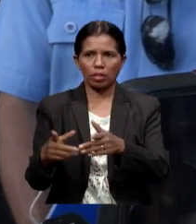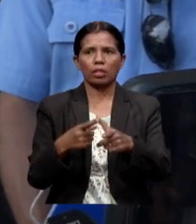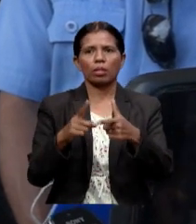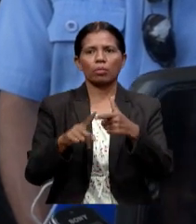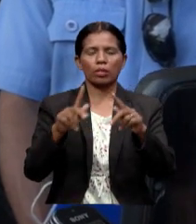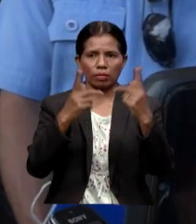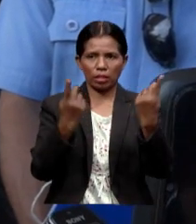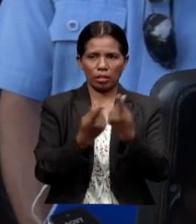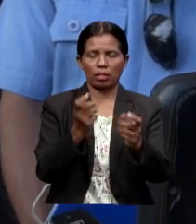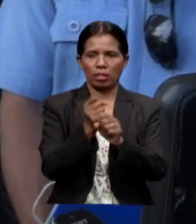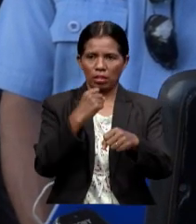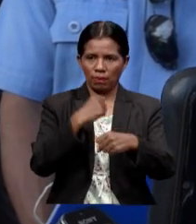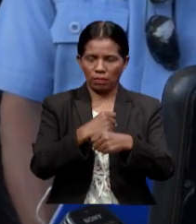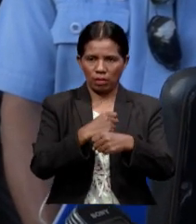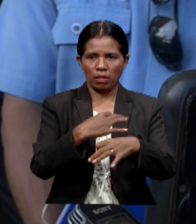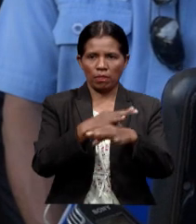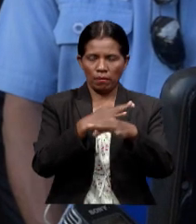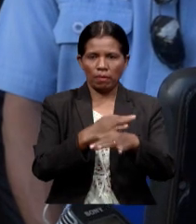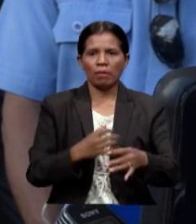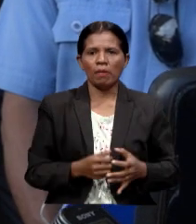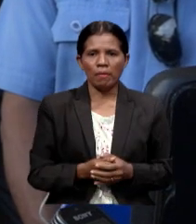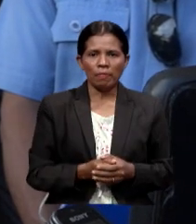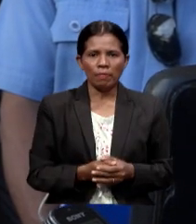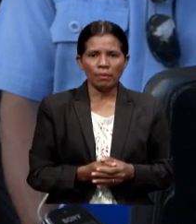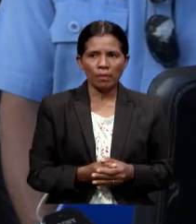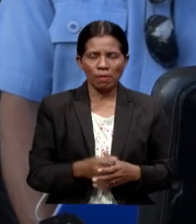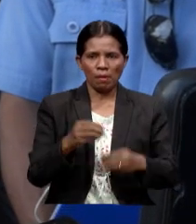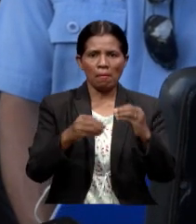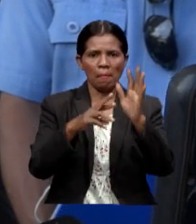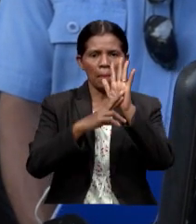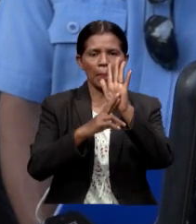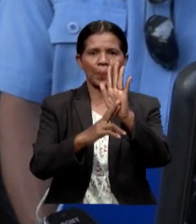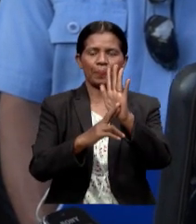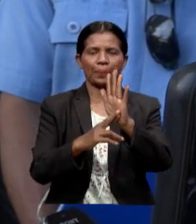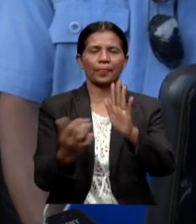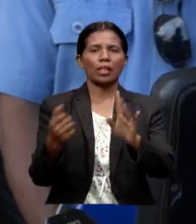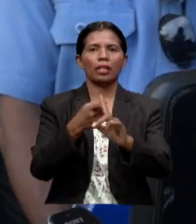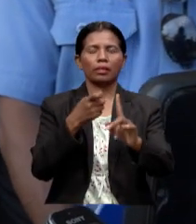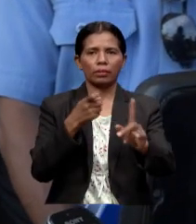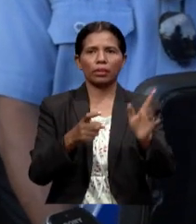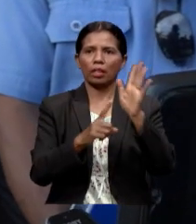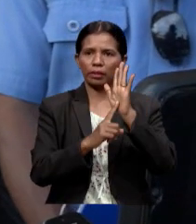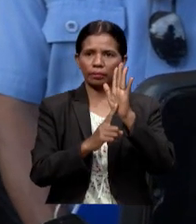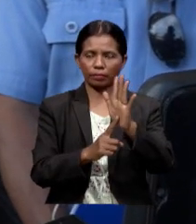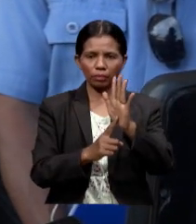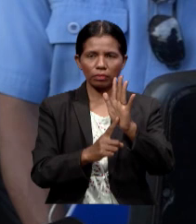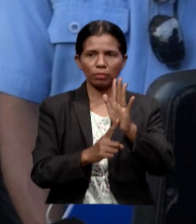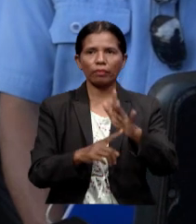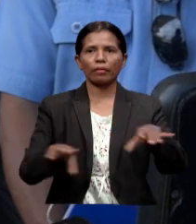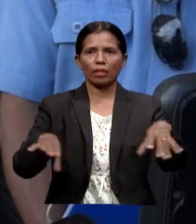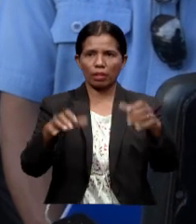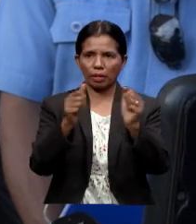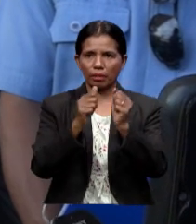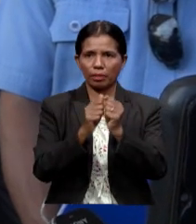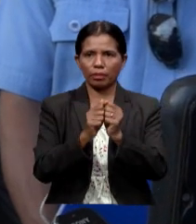a manutenção da pesada. Relatório, se parte Alfândega, na Toba e a coordenação com